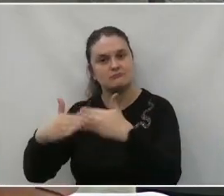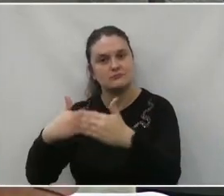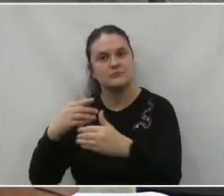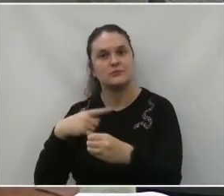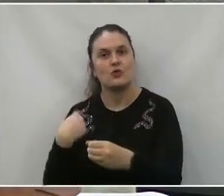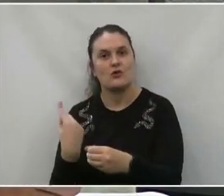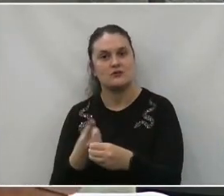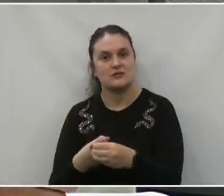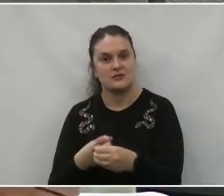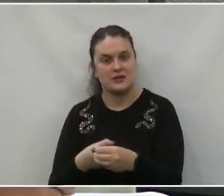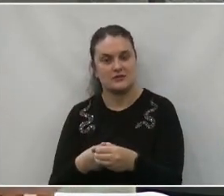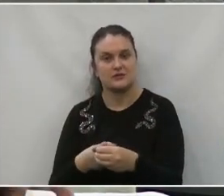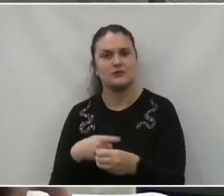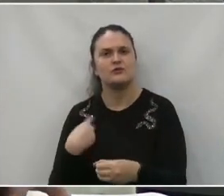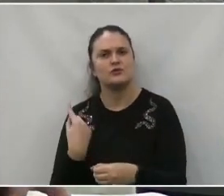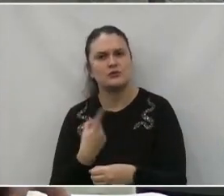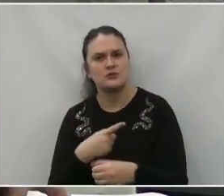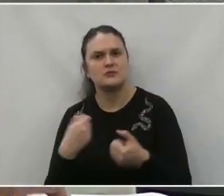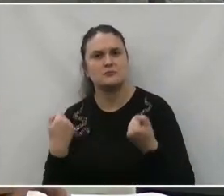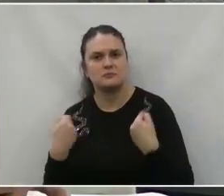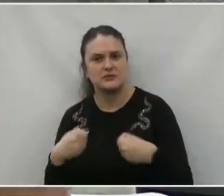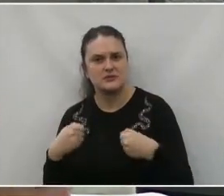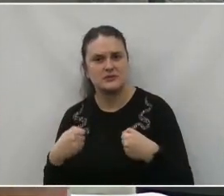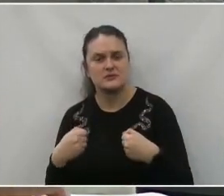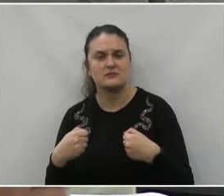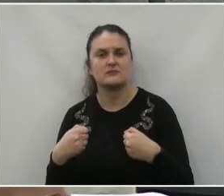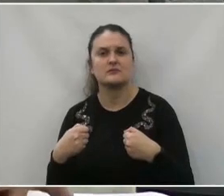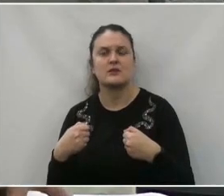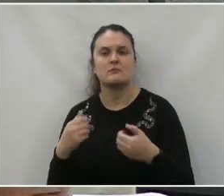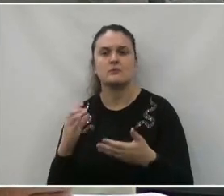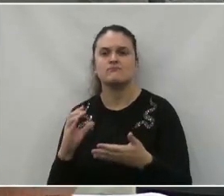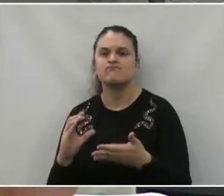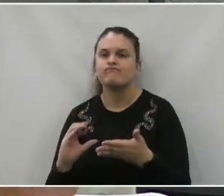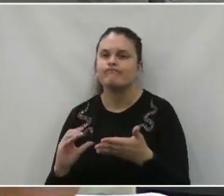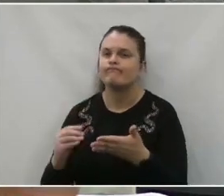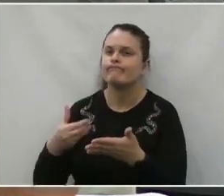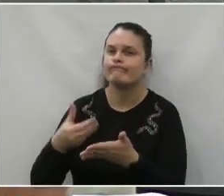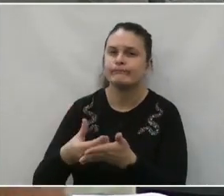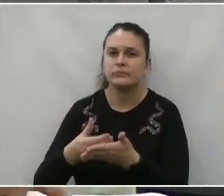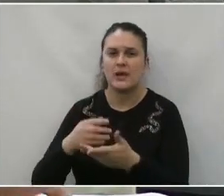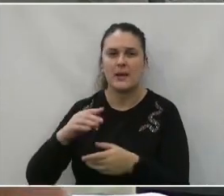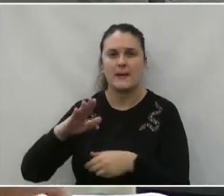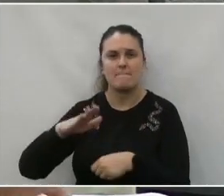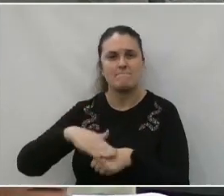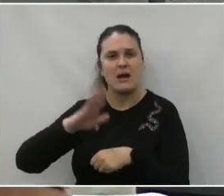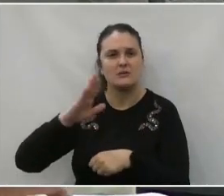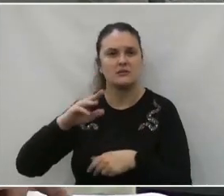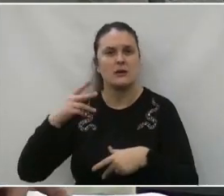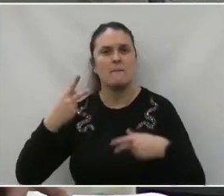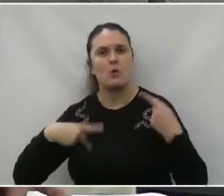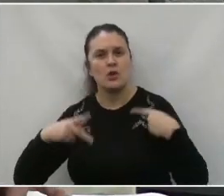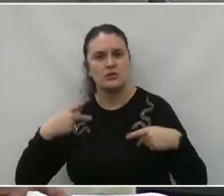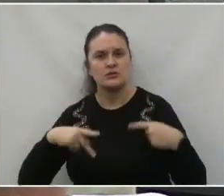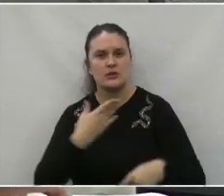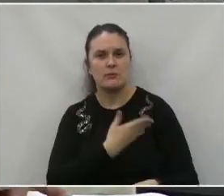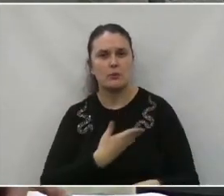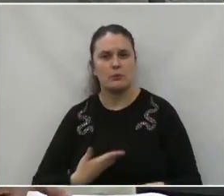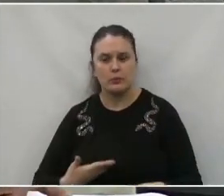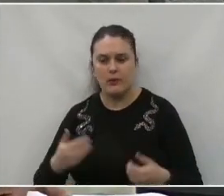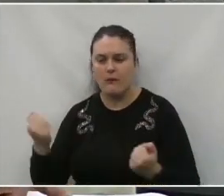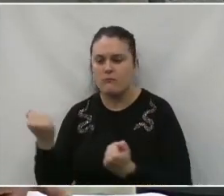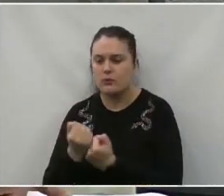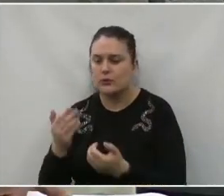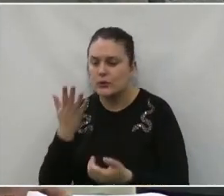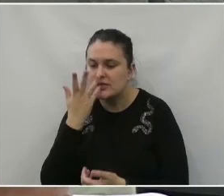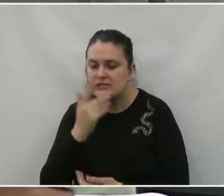nossa cidade. Nós precisamos claramente investir mais em políticas públicas para nossas crianças e